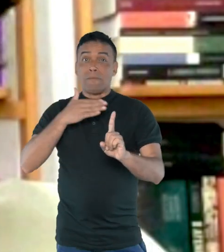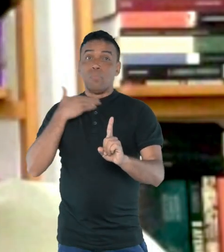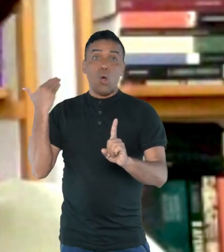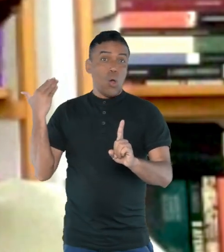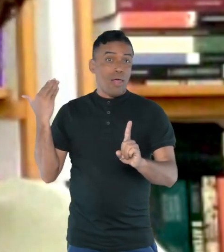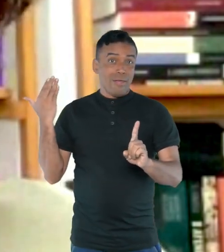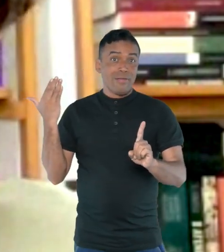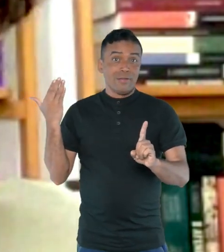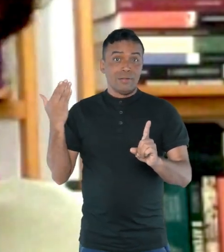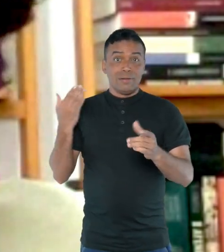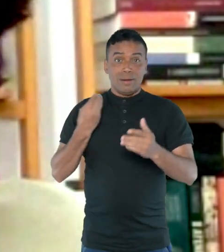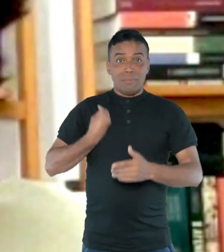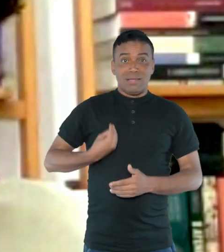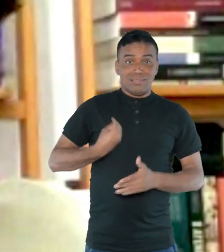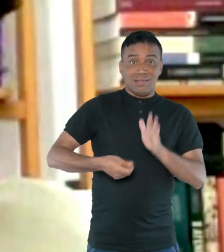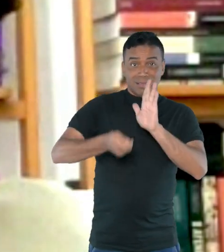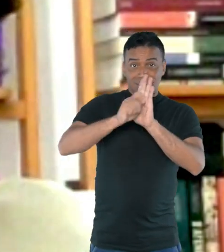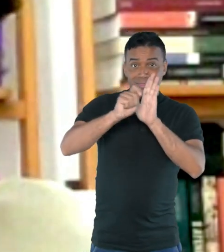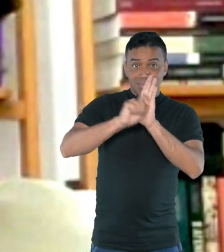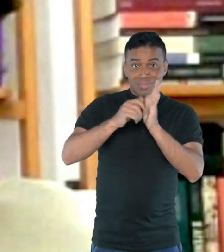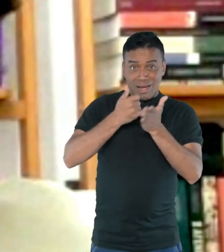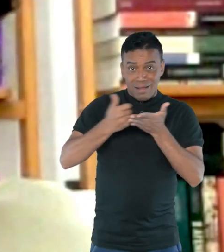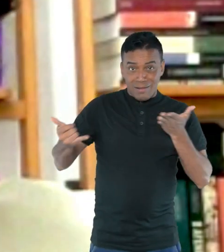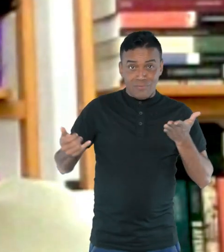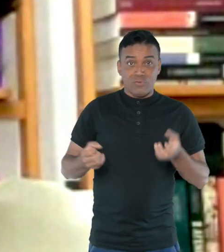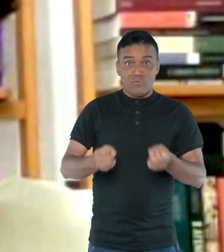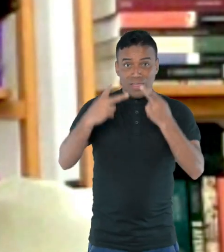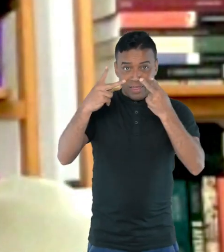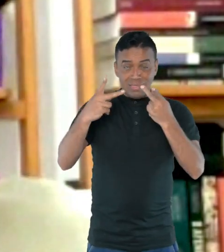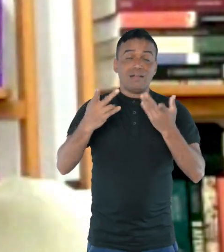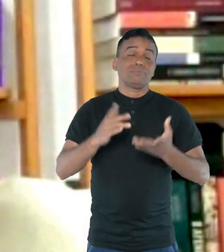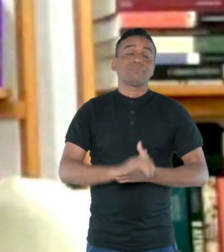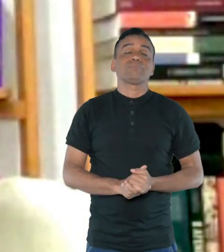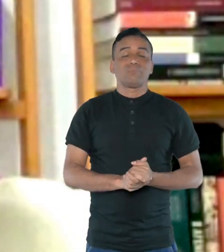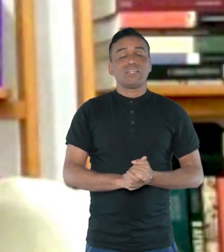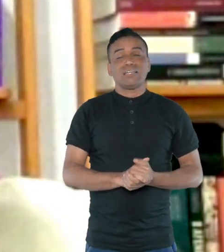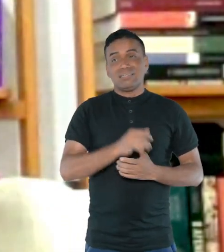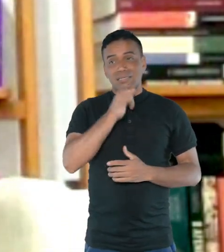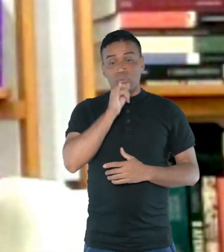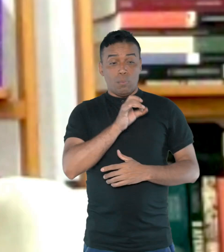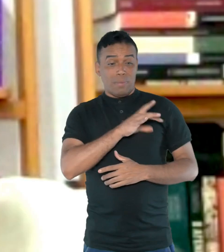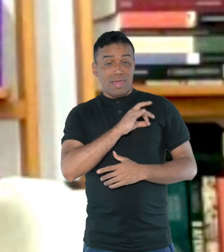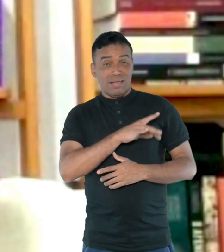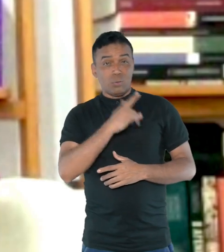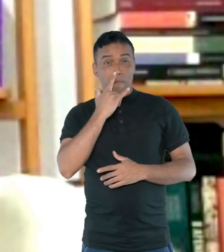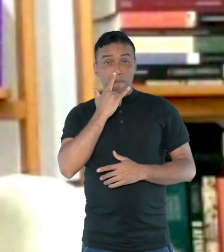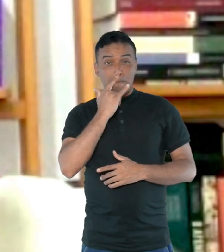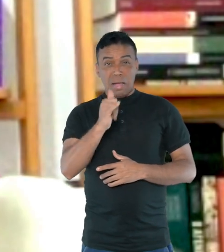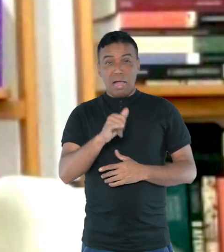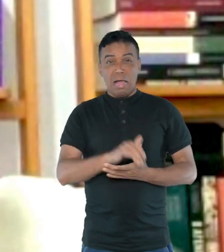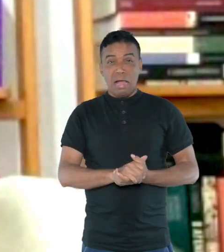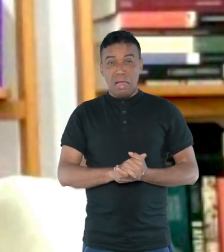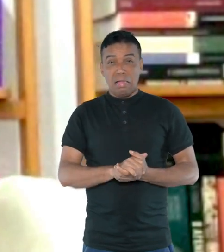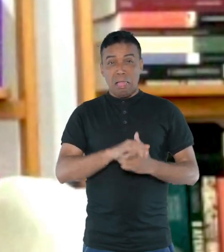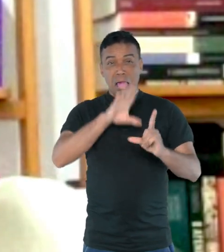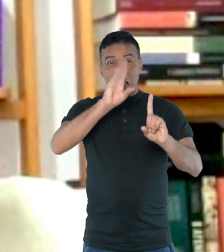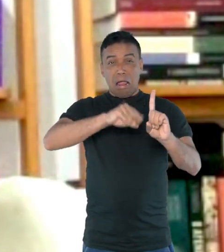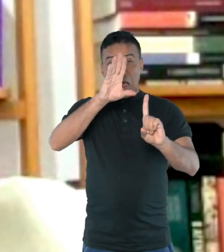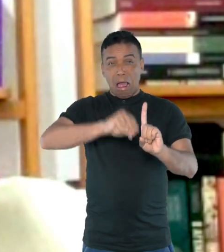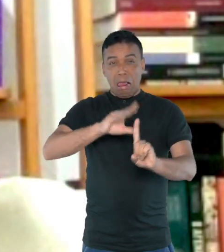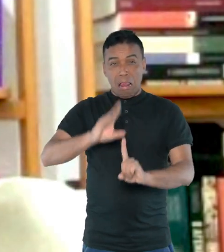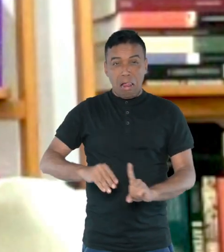do tráfico de drogas, esse medo por um pai abusivo. Então,